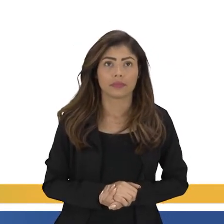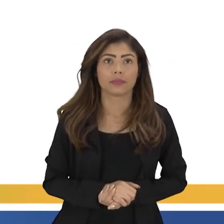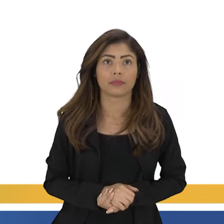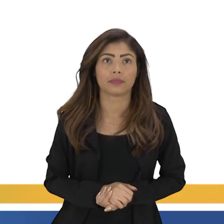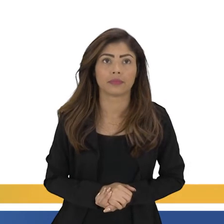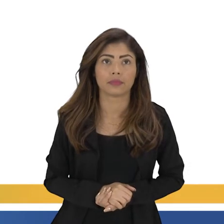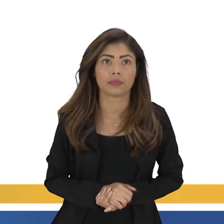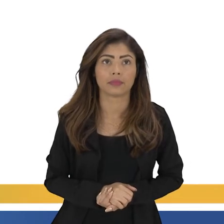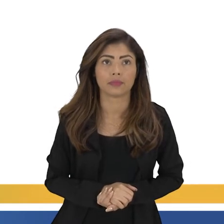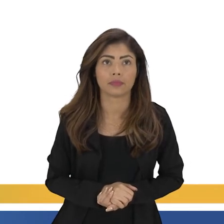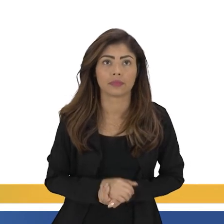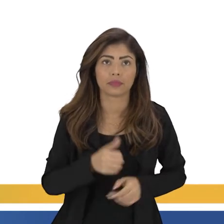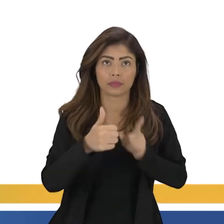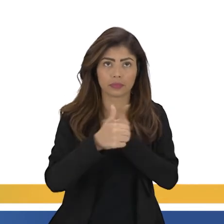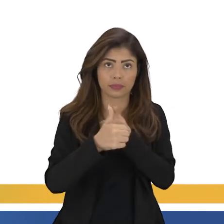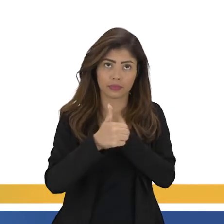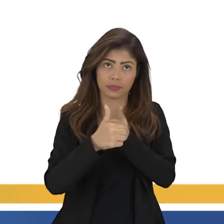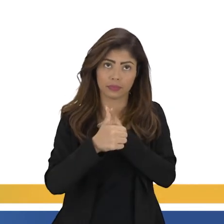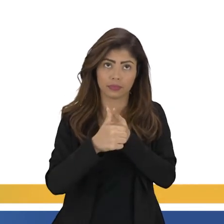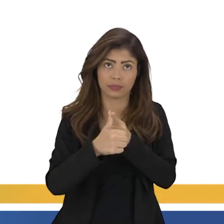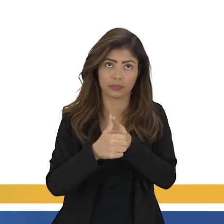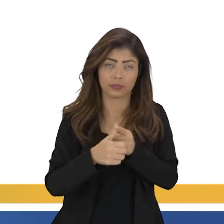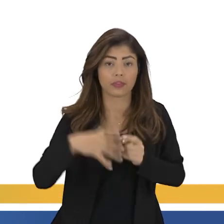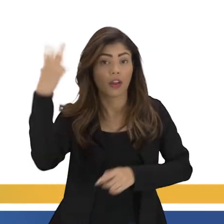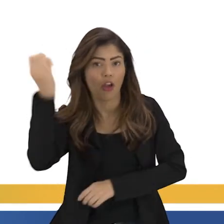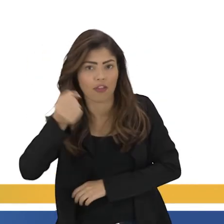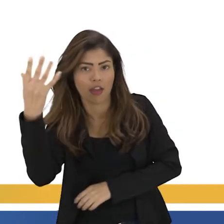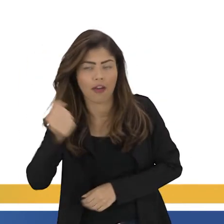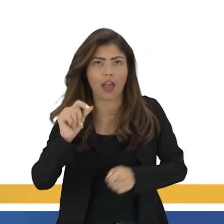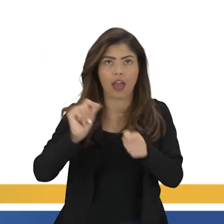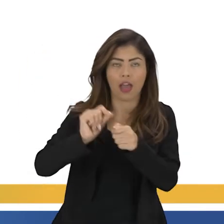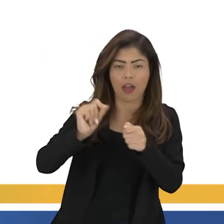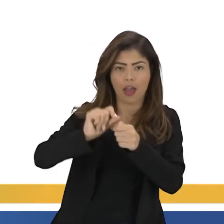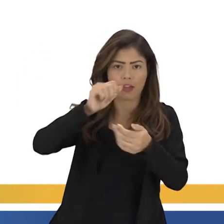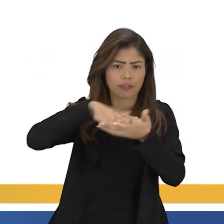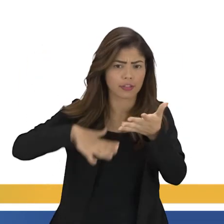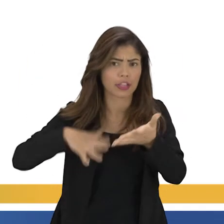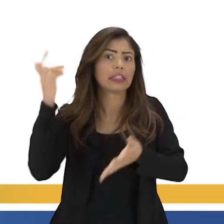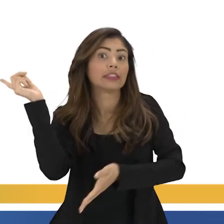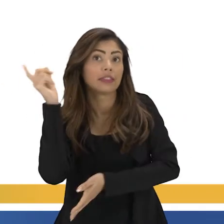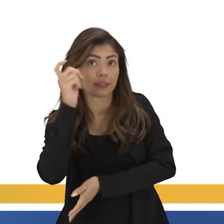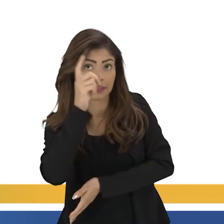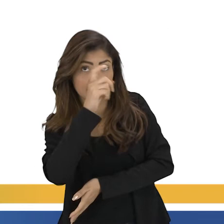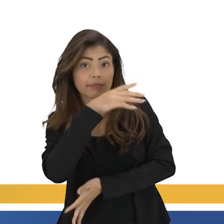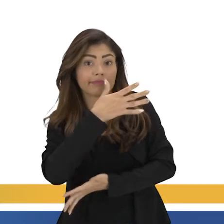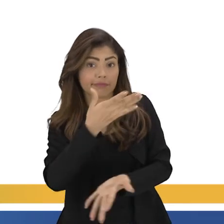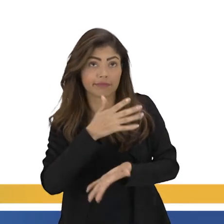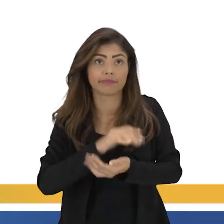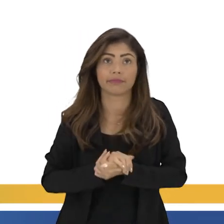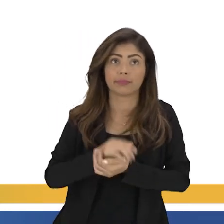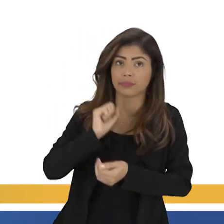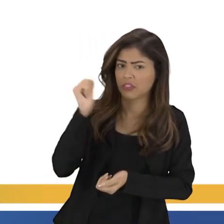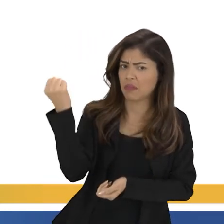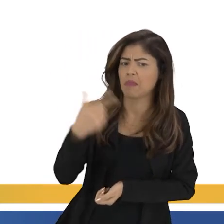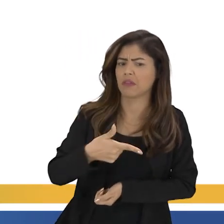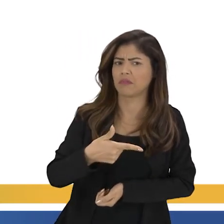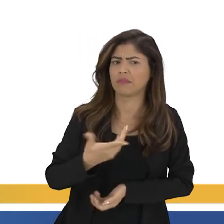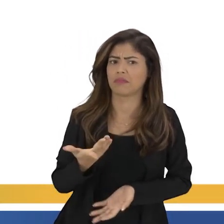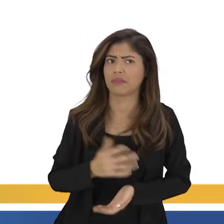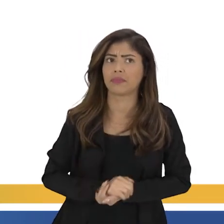Respuestas. 1. Ordeñar una vaca es una tarea más sencilla de lo que